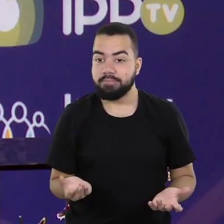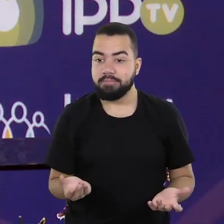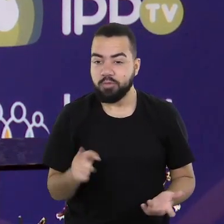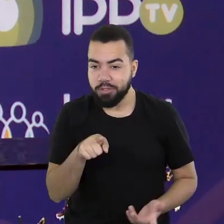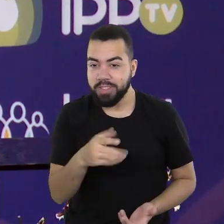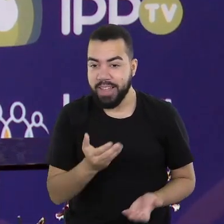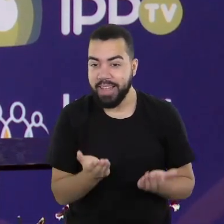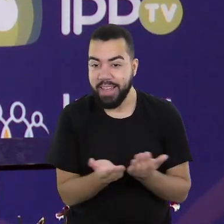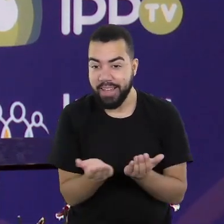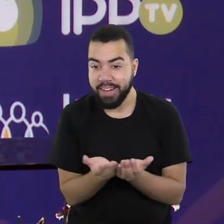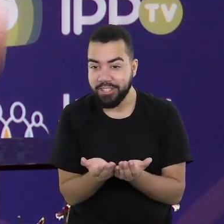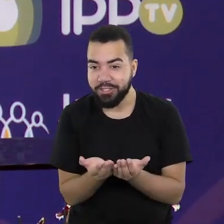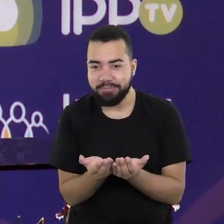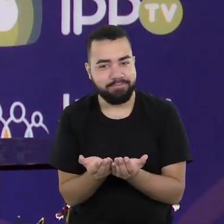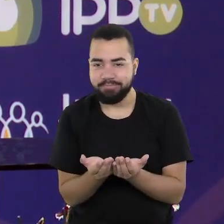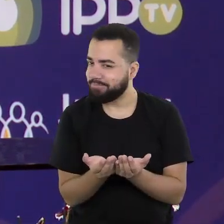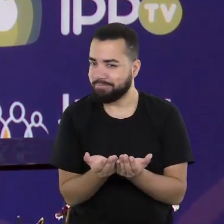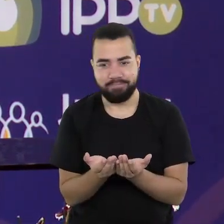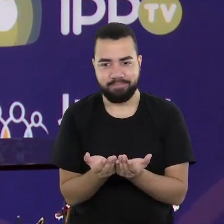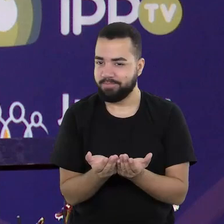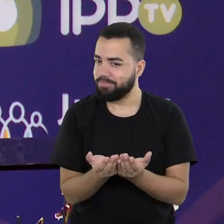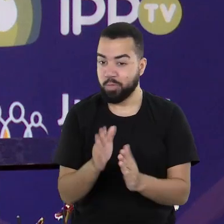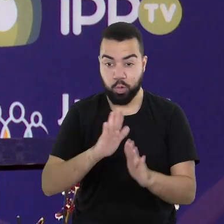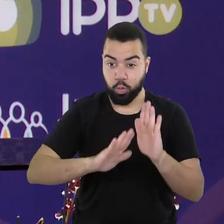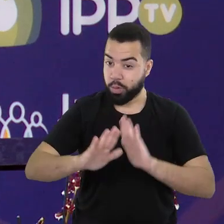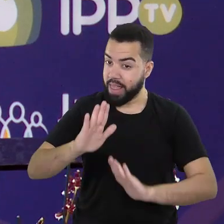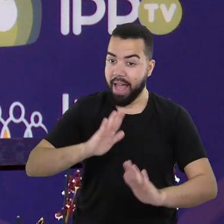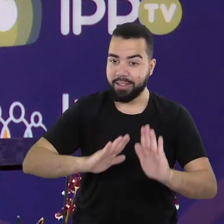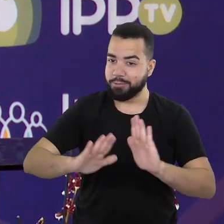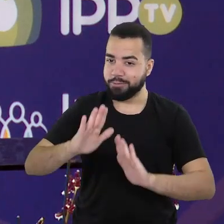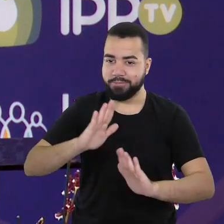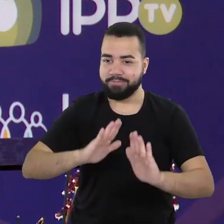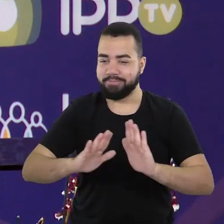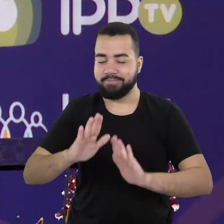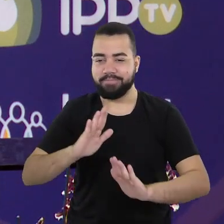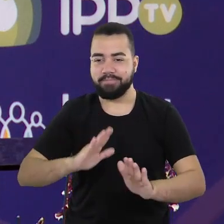você, por favor, questione a sua conversão.